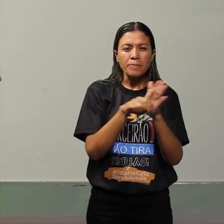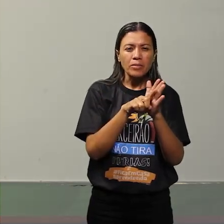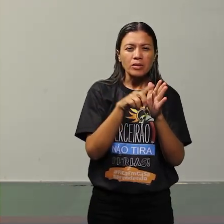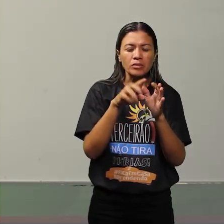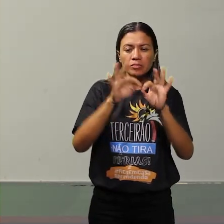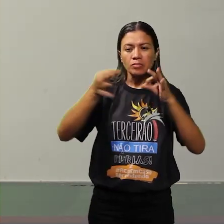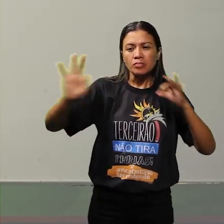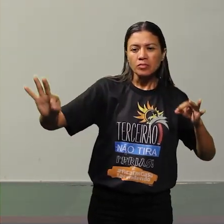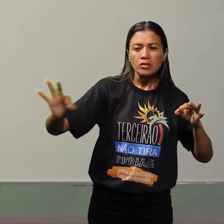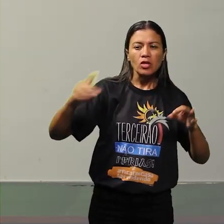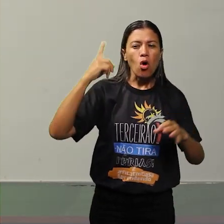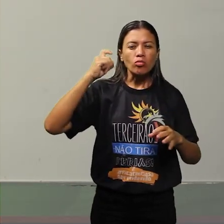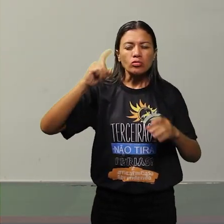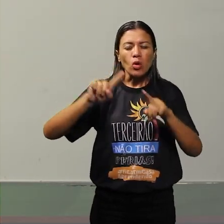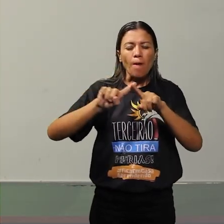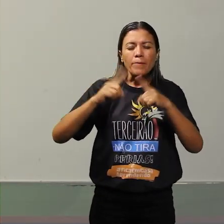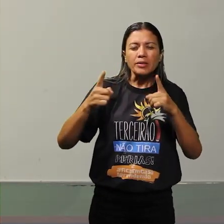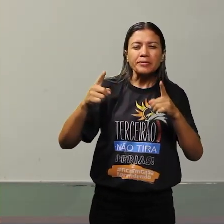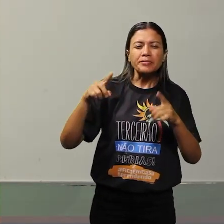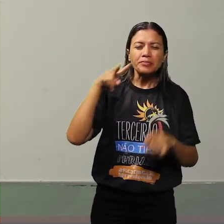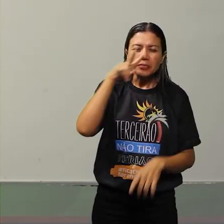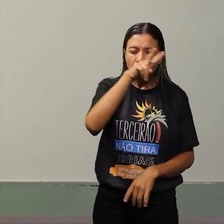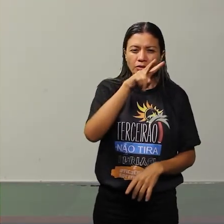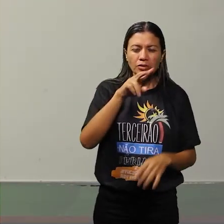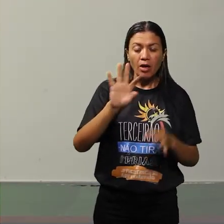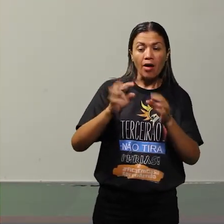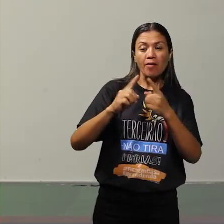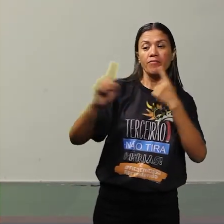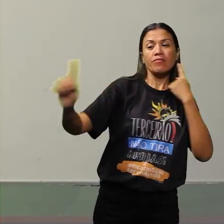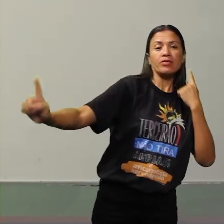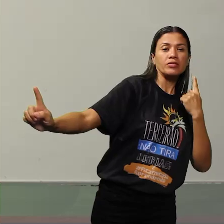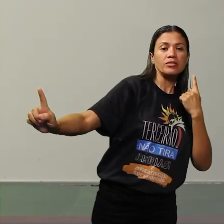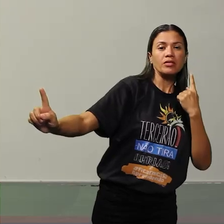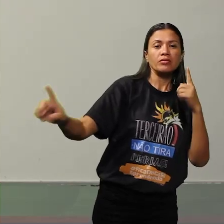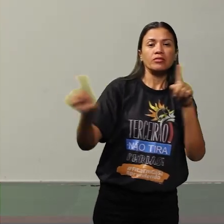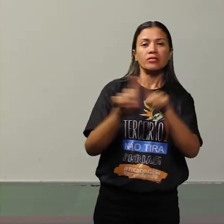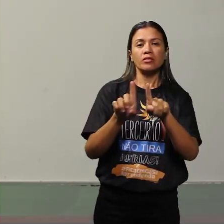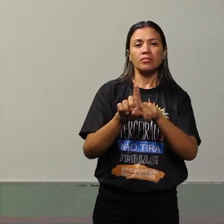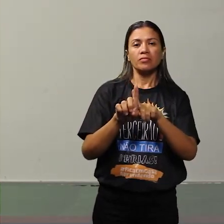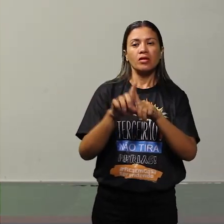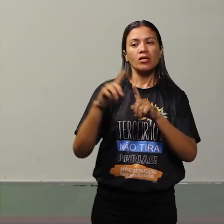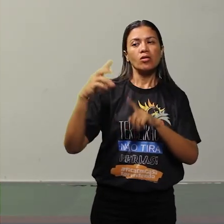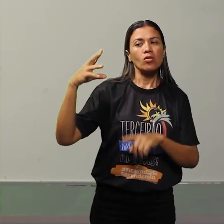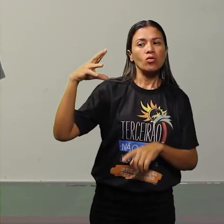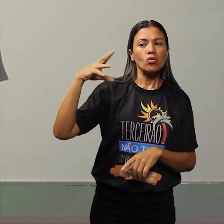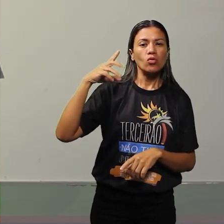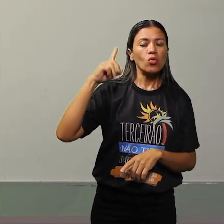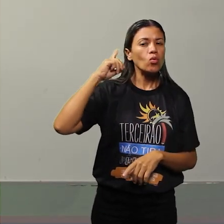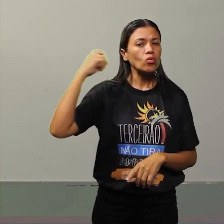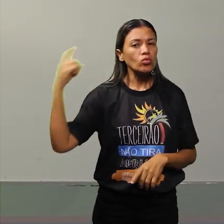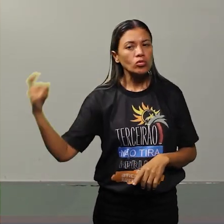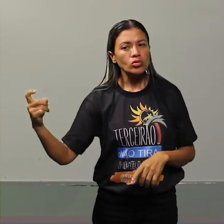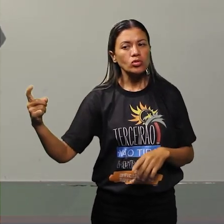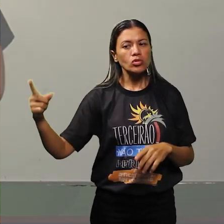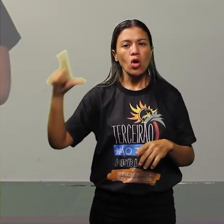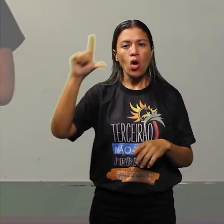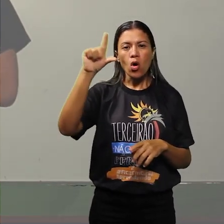intensidade. Quem está mais afastado, né? E vocês percebem isso no dia a dia. Quem está mais distante da minha caixa de som vai receber um som com